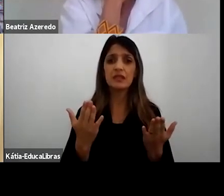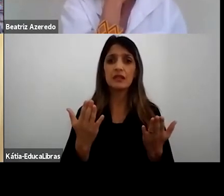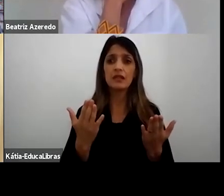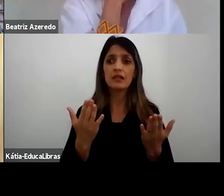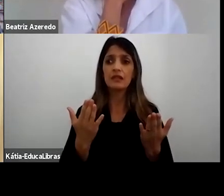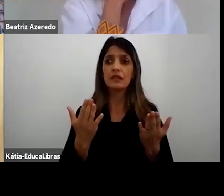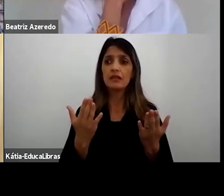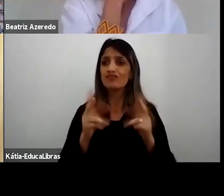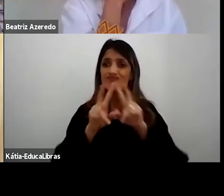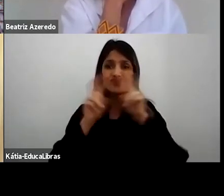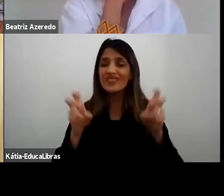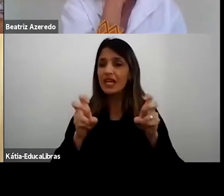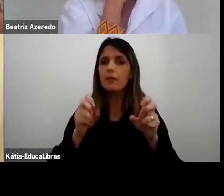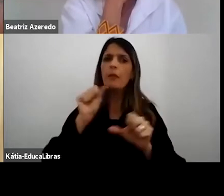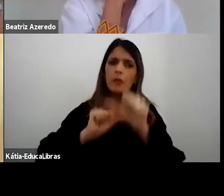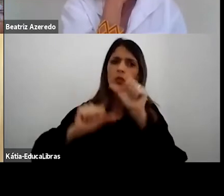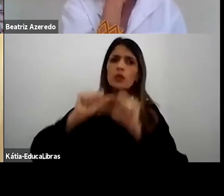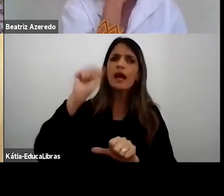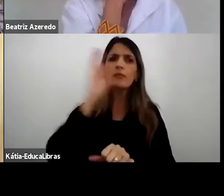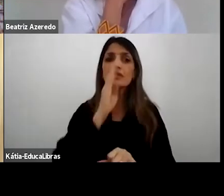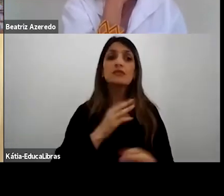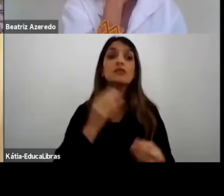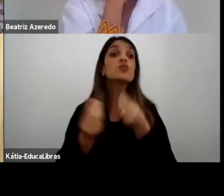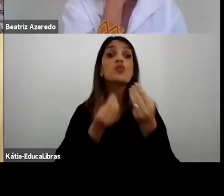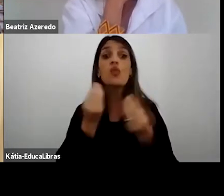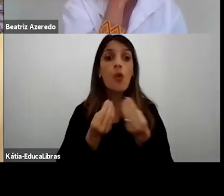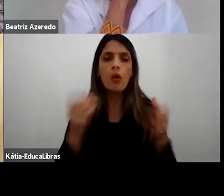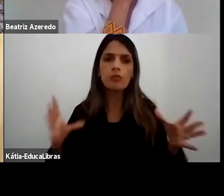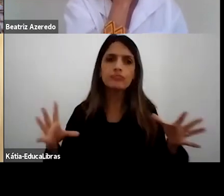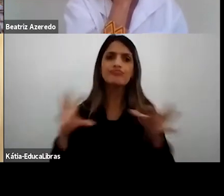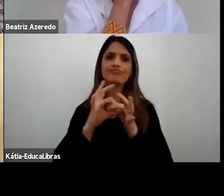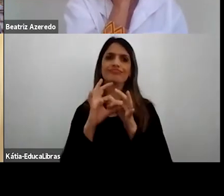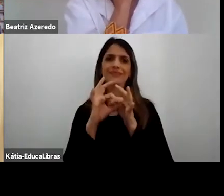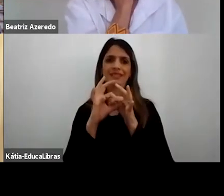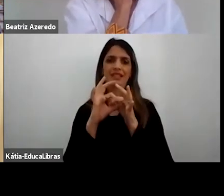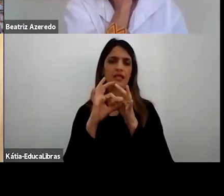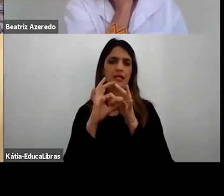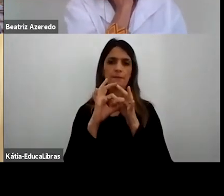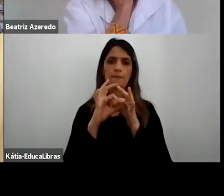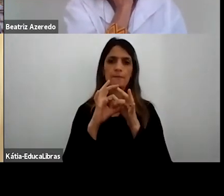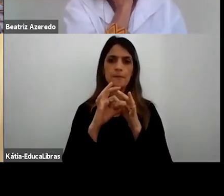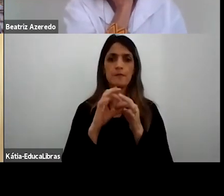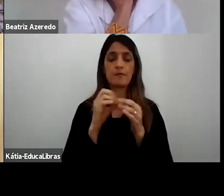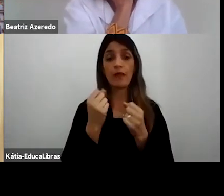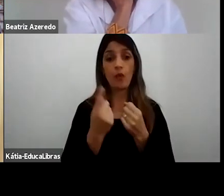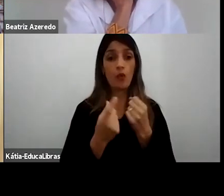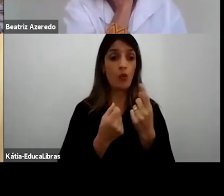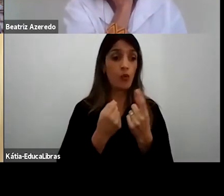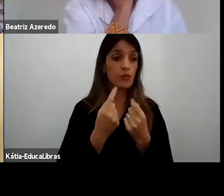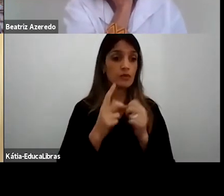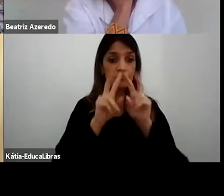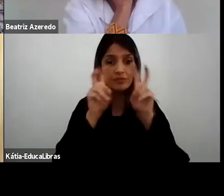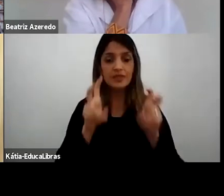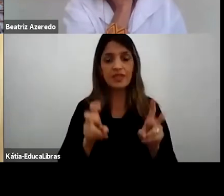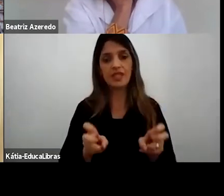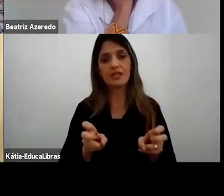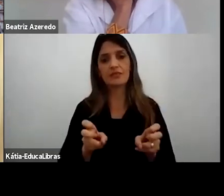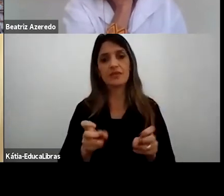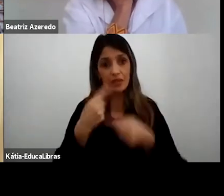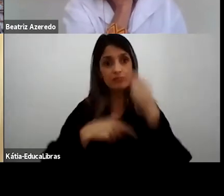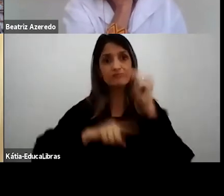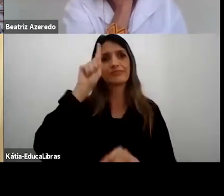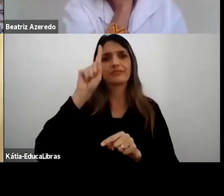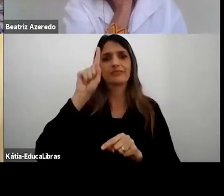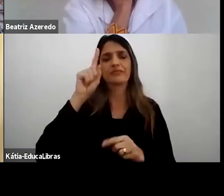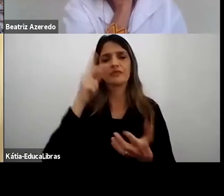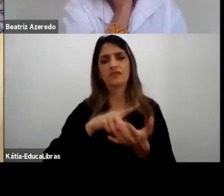Brasil pode ir para frente de fato? Como é que a gente pode ter uma unidade, pelo menos em algumas questões, para que essa situação avance? Então, eu vejo muita gente, tem alguns